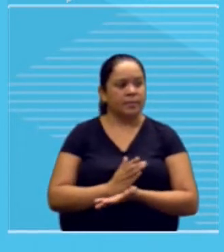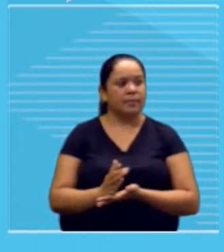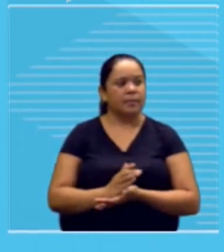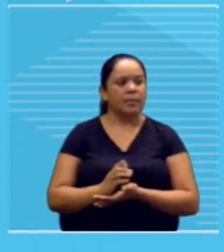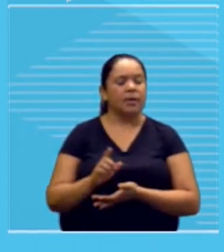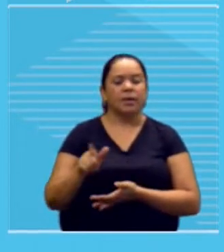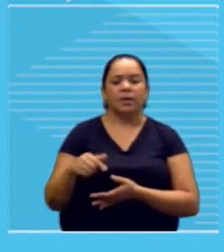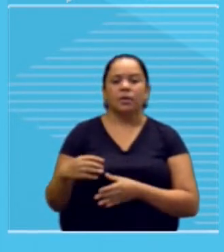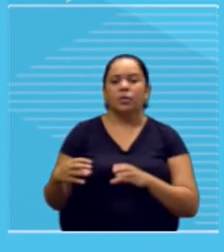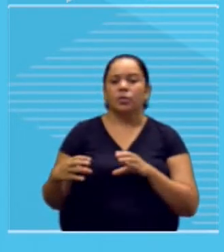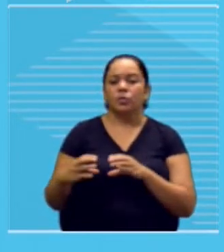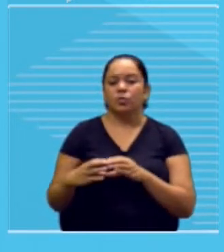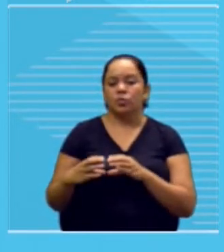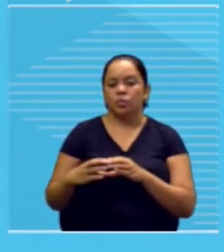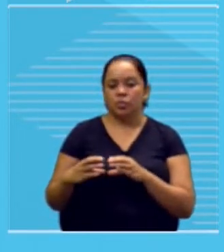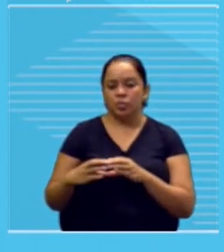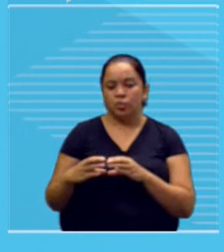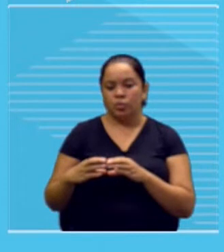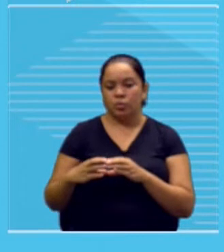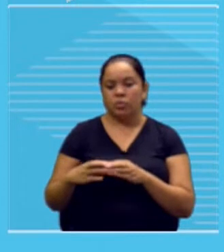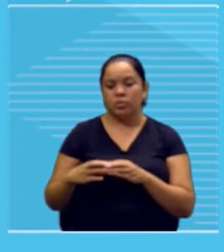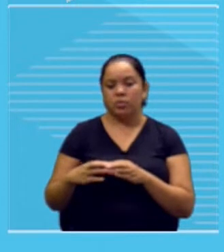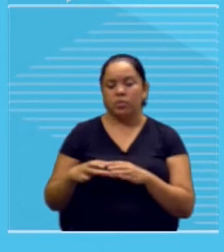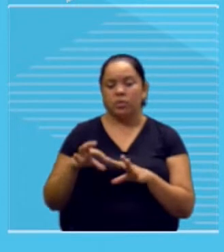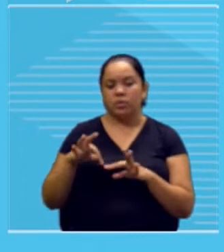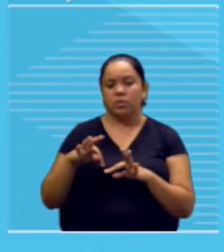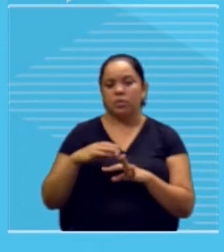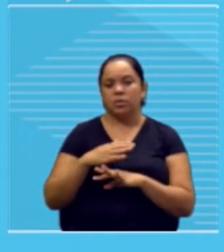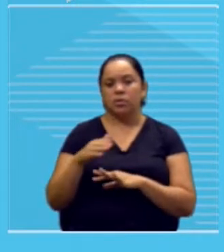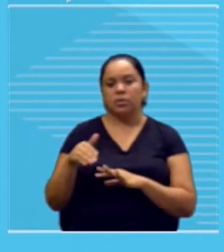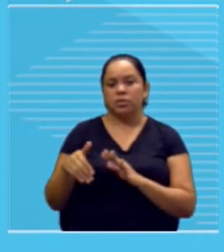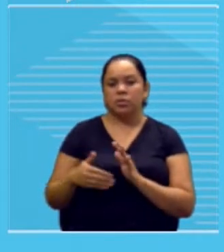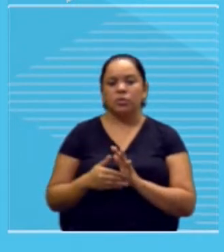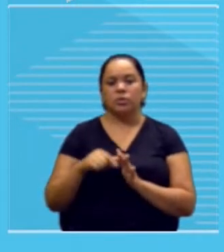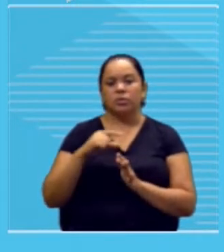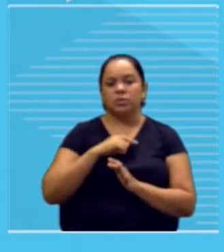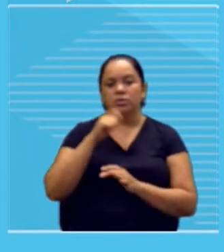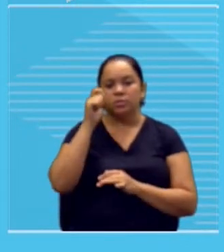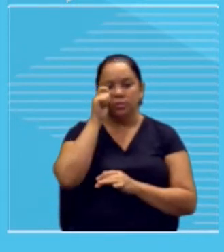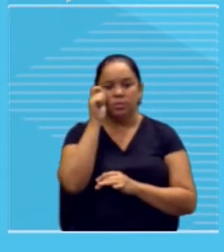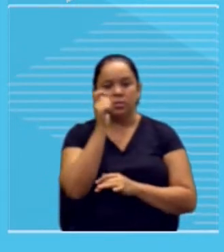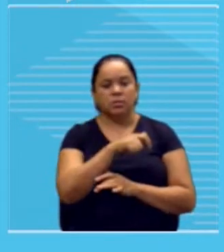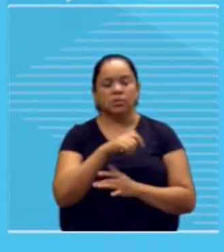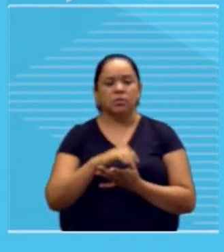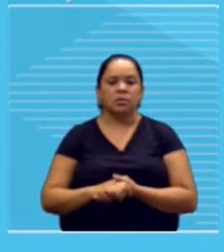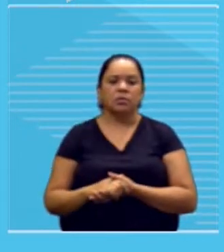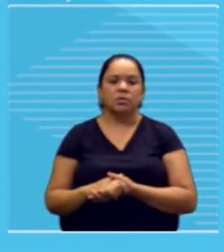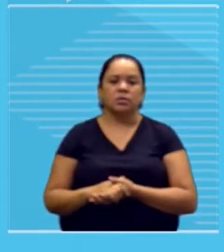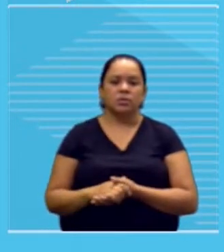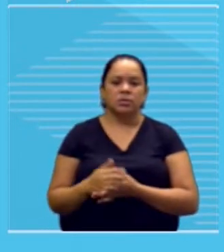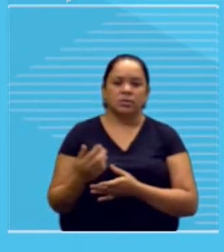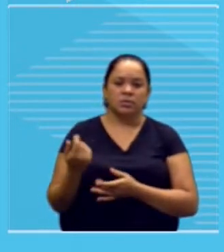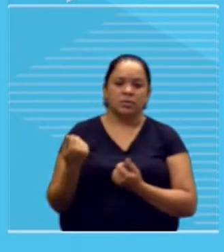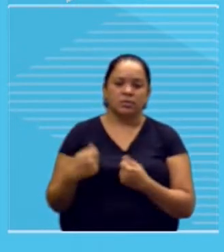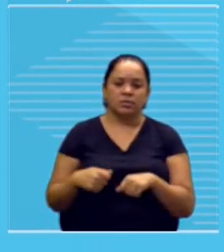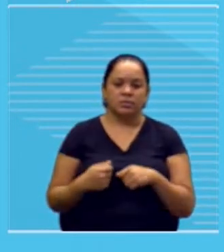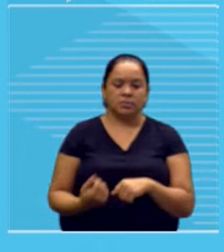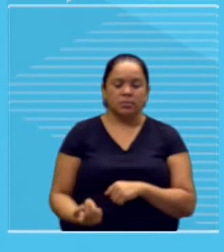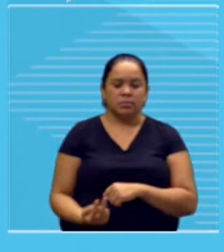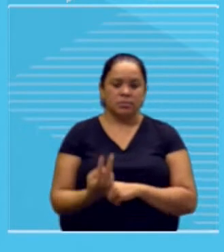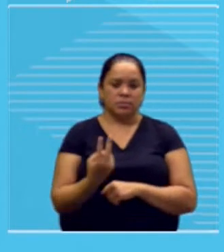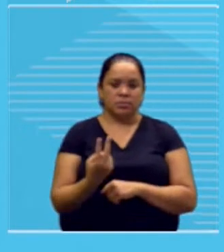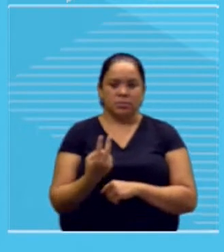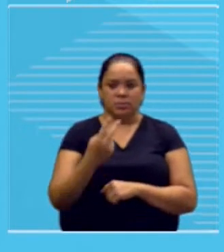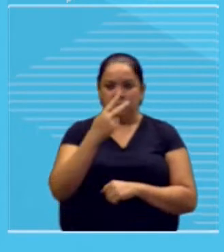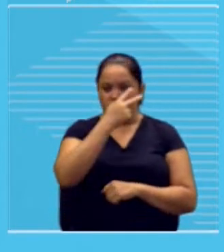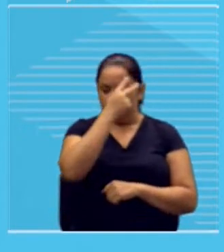coletivo todo mundo tem interesse e o debate é feito pelo menos por duas pessoas podem ser mais pode mas pelo